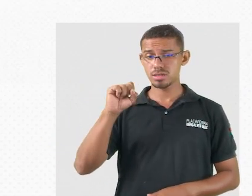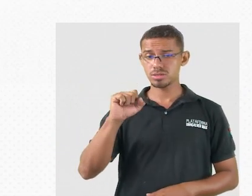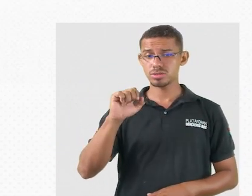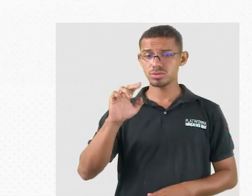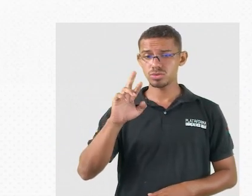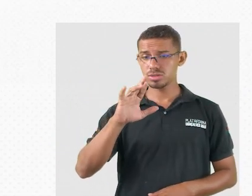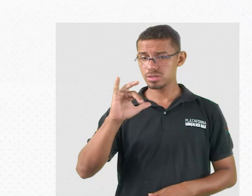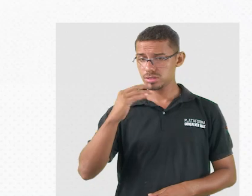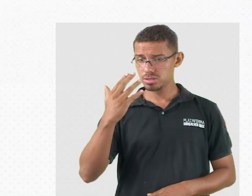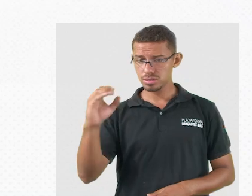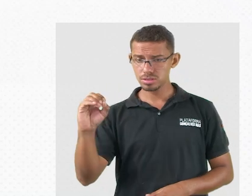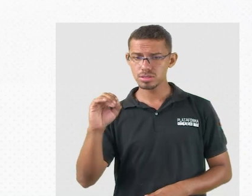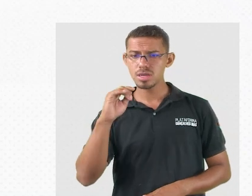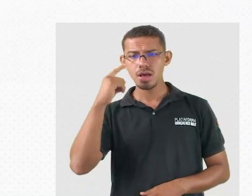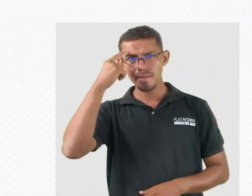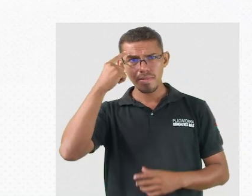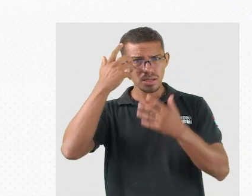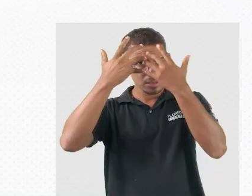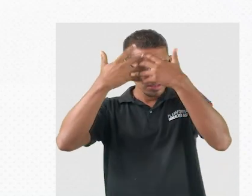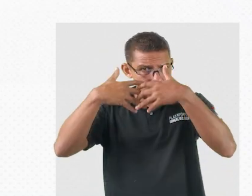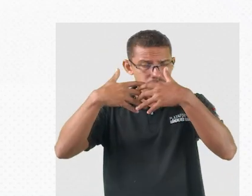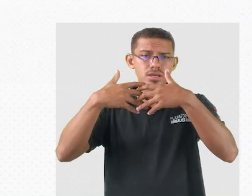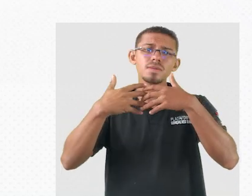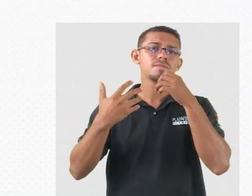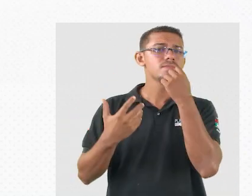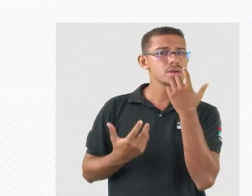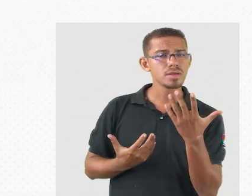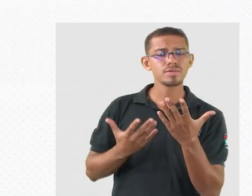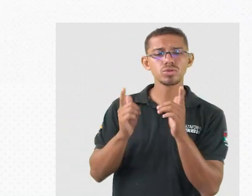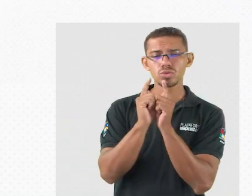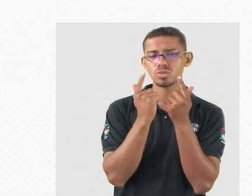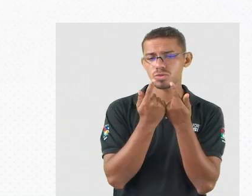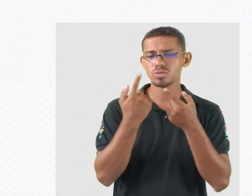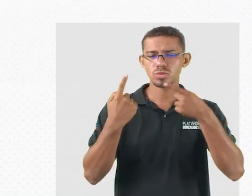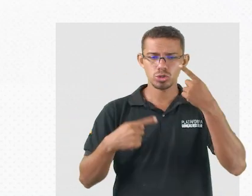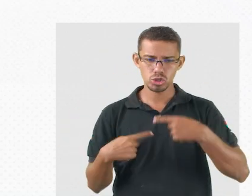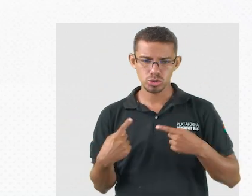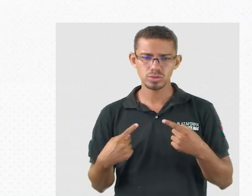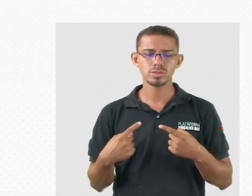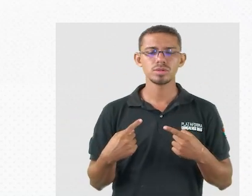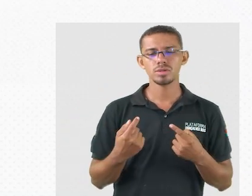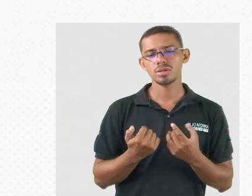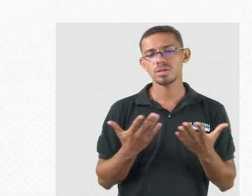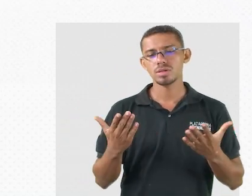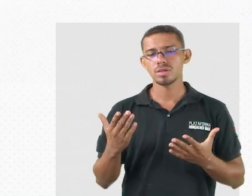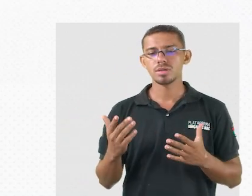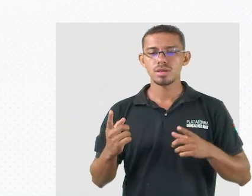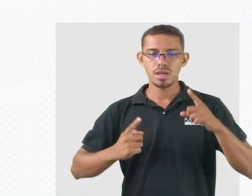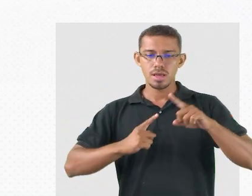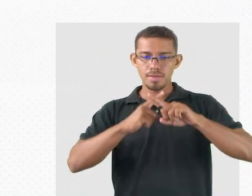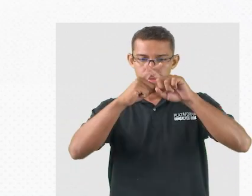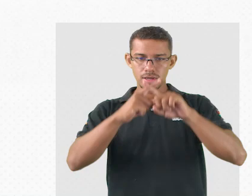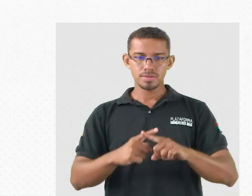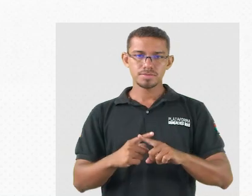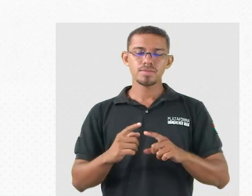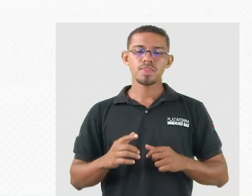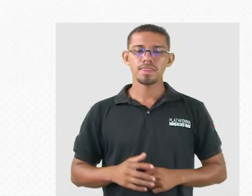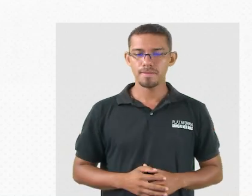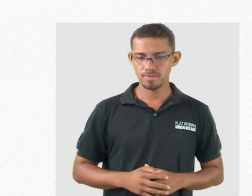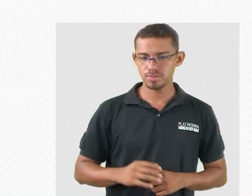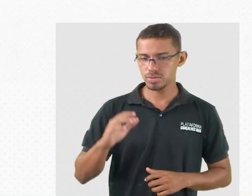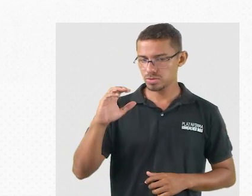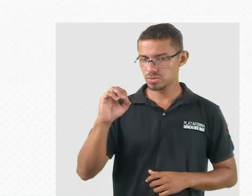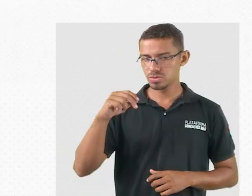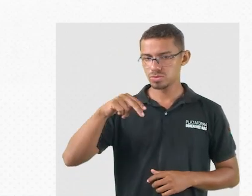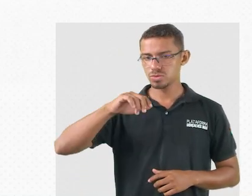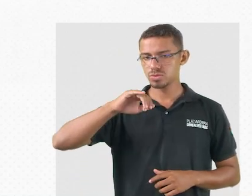né, pensando, claro, no seu benefício também enquanto grupo político ali que estava em embate. Mas são algumas conjecturas que nós